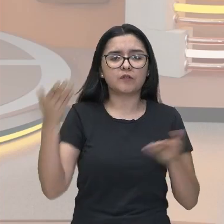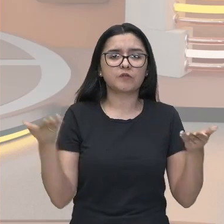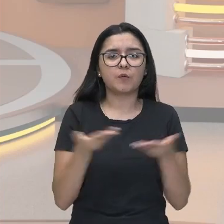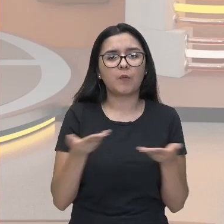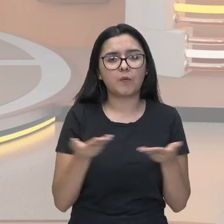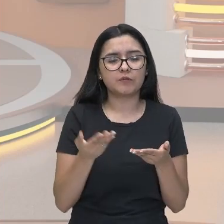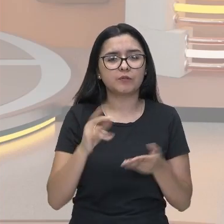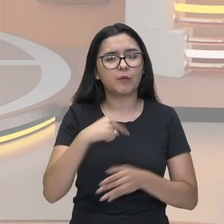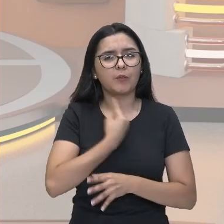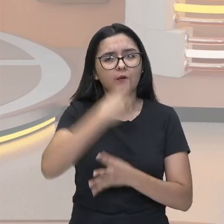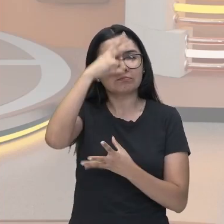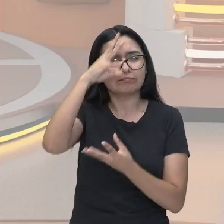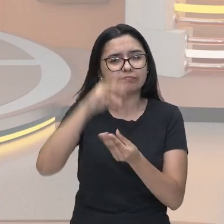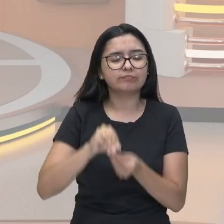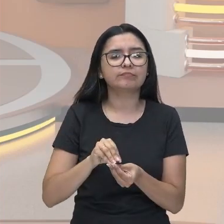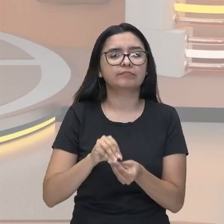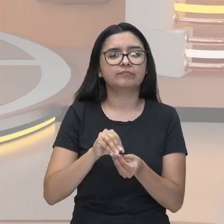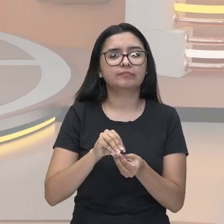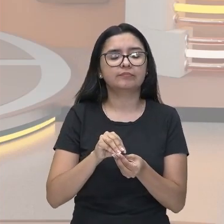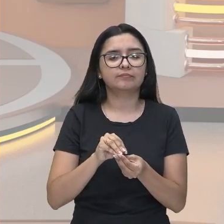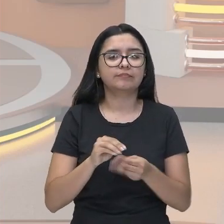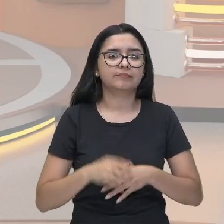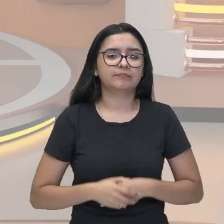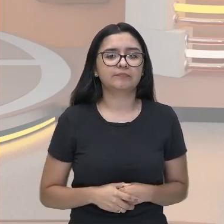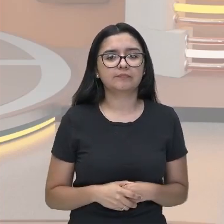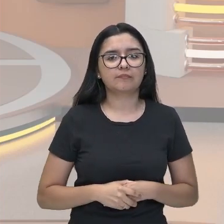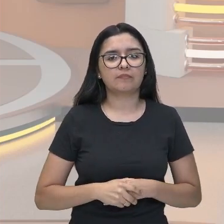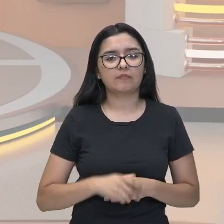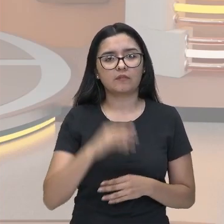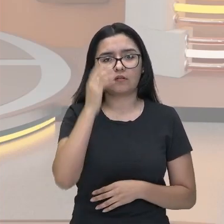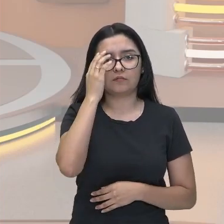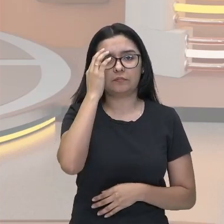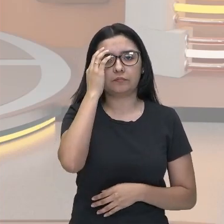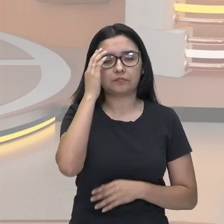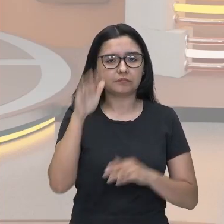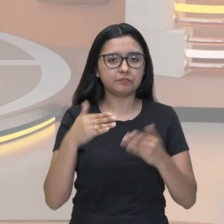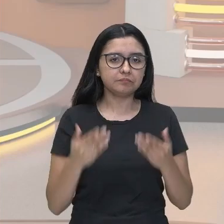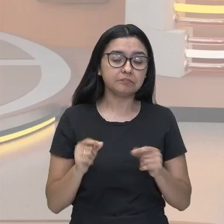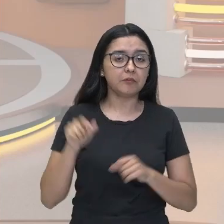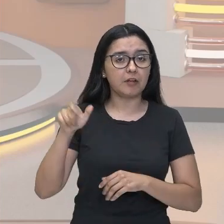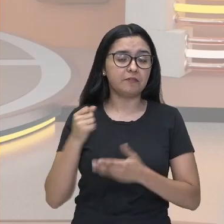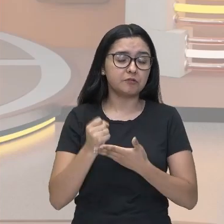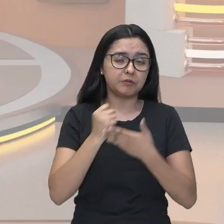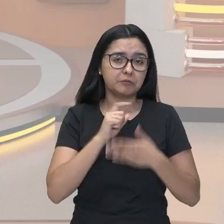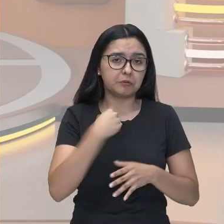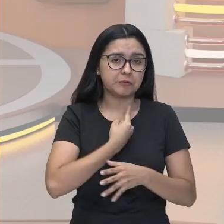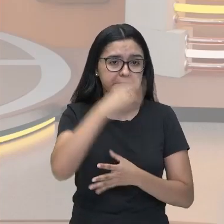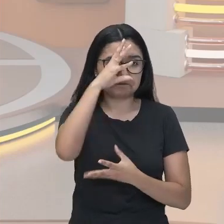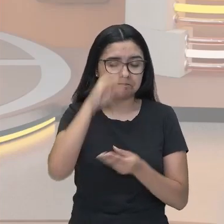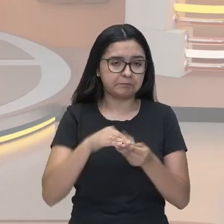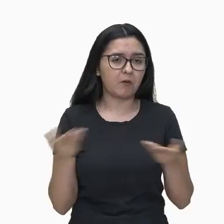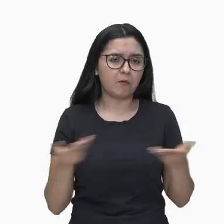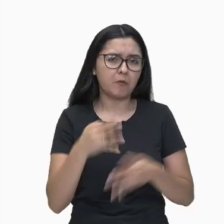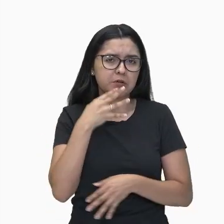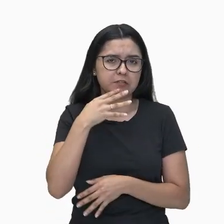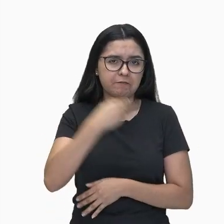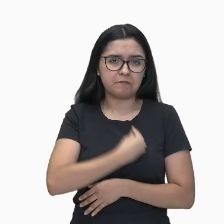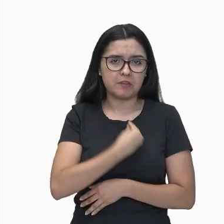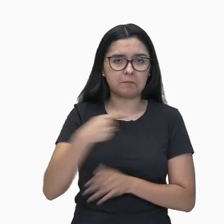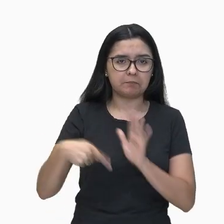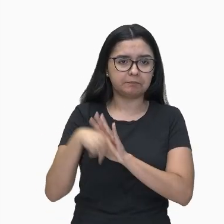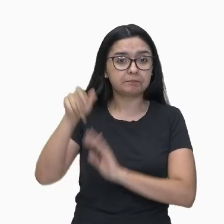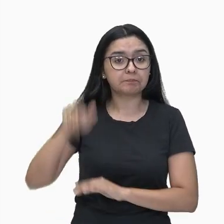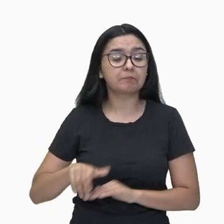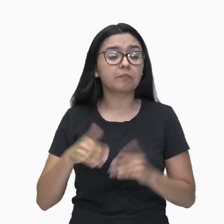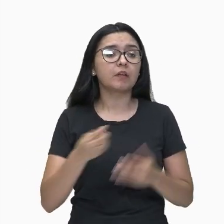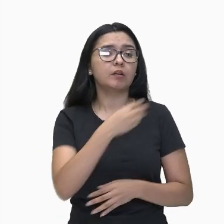dias atuais. Não tem como não recorrer também às suas ideias, né? Vamos conhecer um pouco mais dele aqui, ó. O